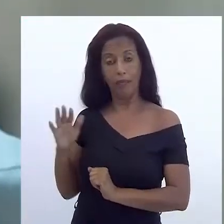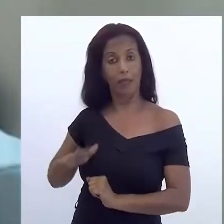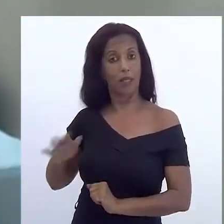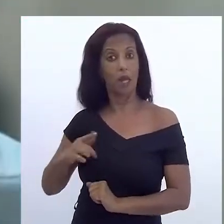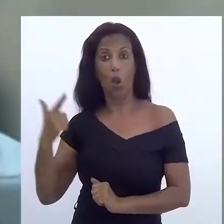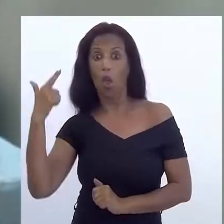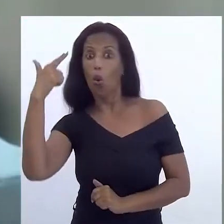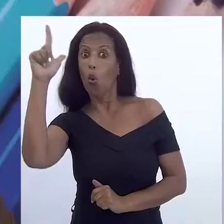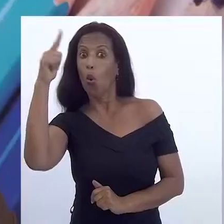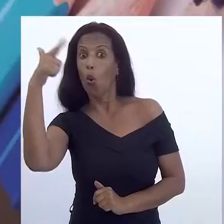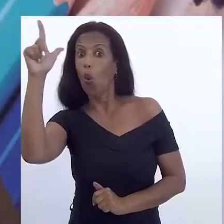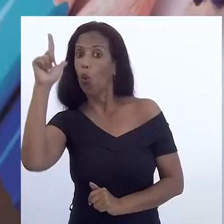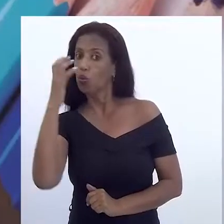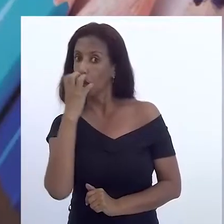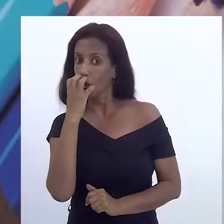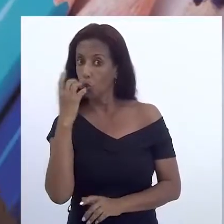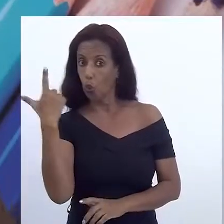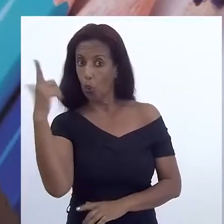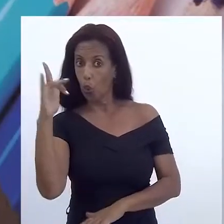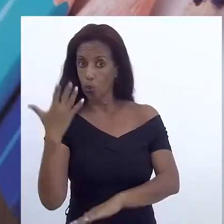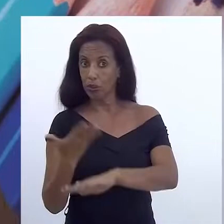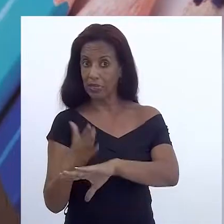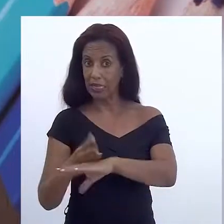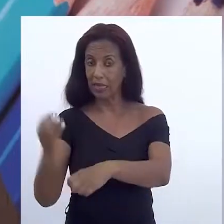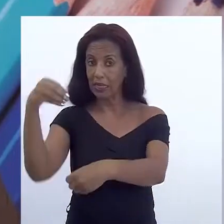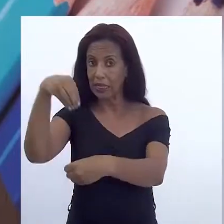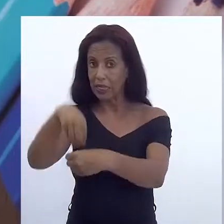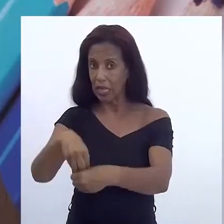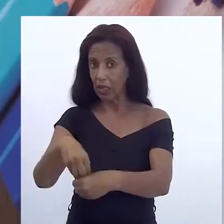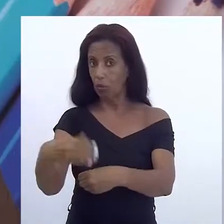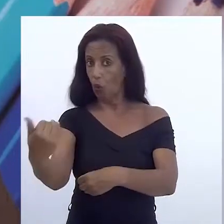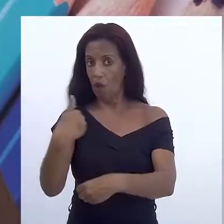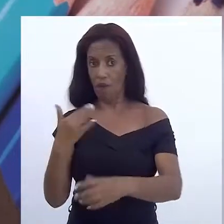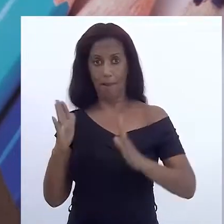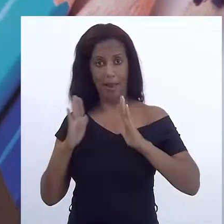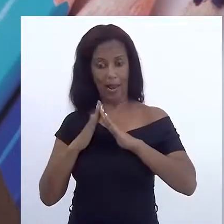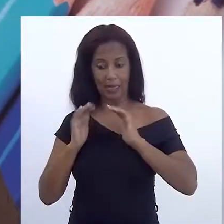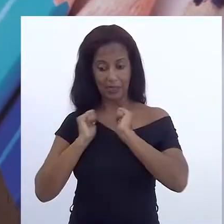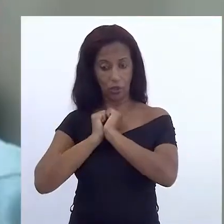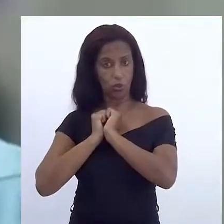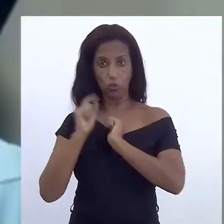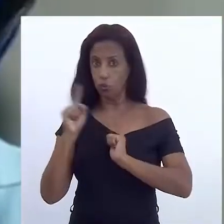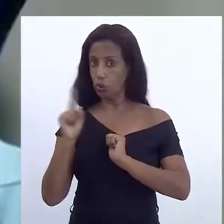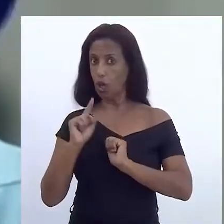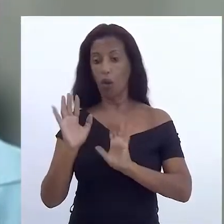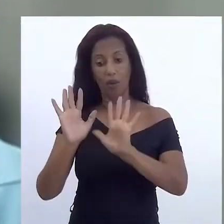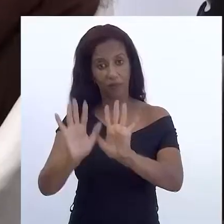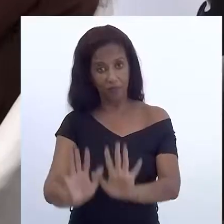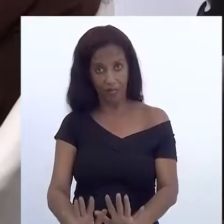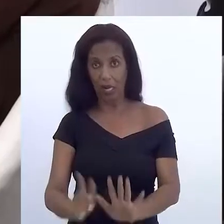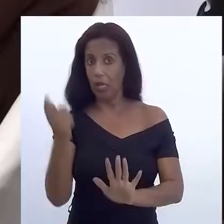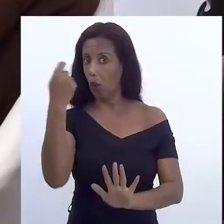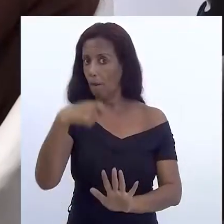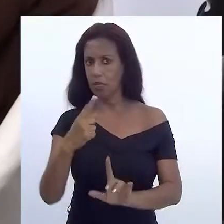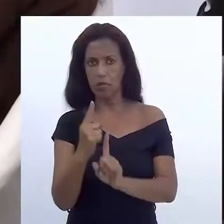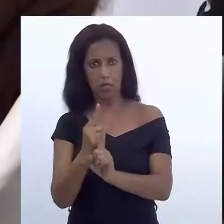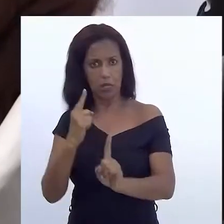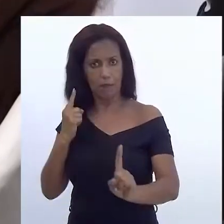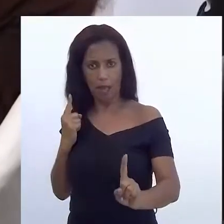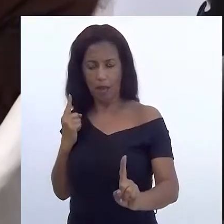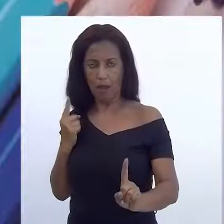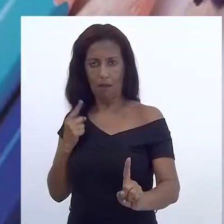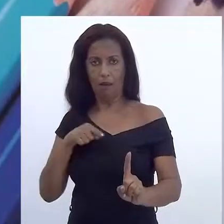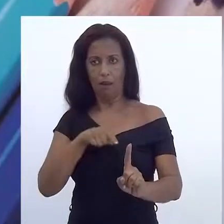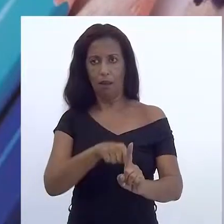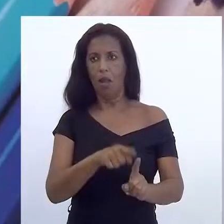já treinado. Um outro cão treinado, mas esse cão ele não vai para casa com a criança depois de treinado. Não precisa. Tem que haver o deslocamento.